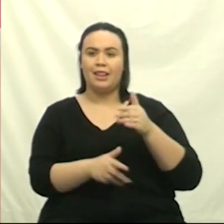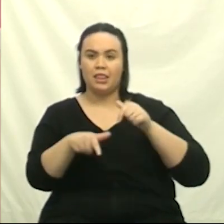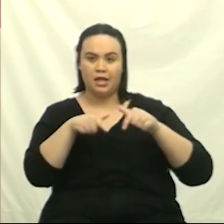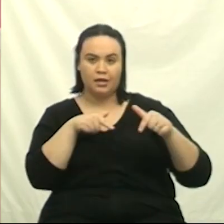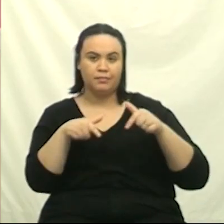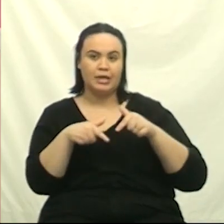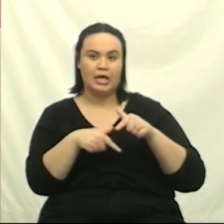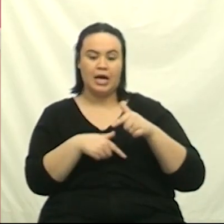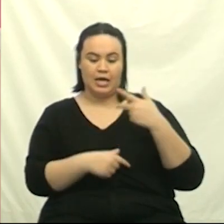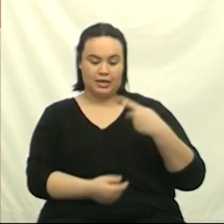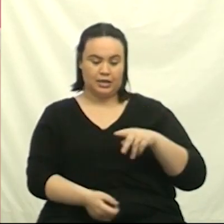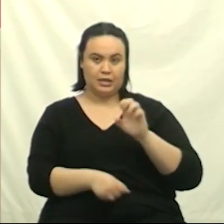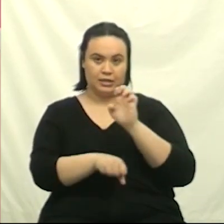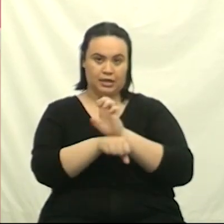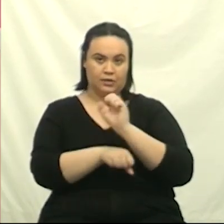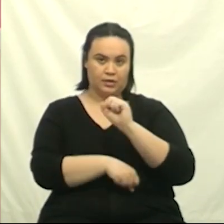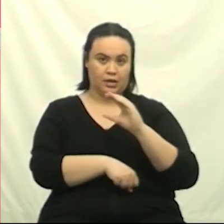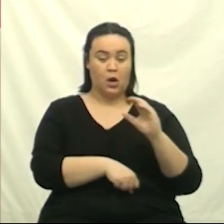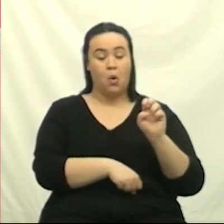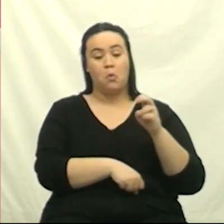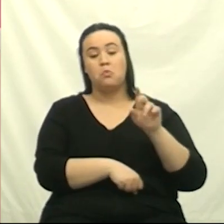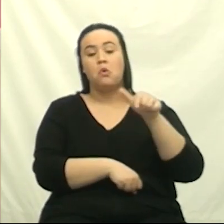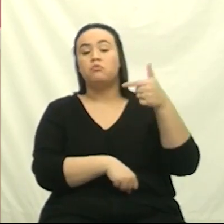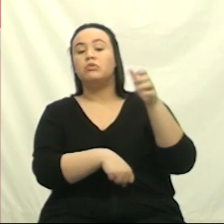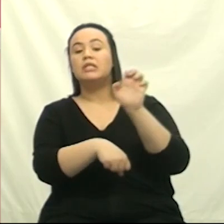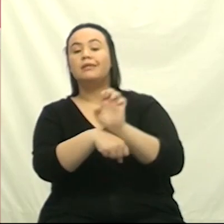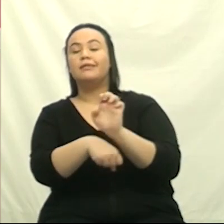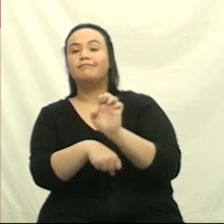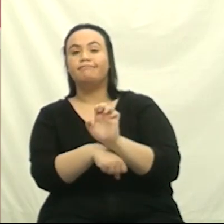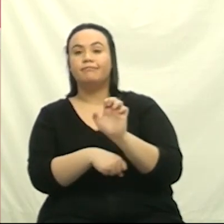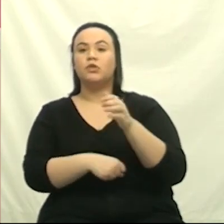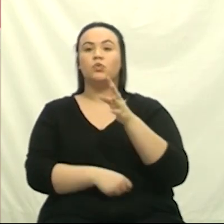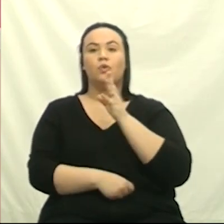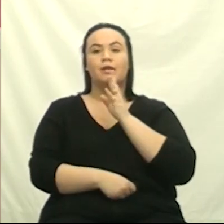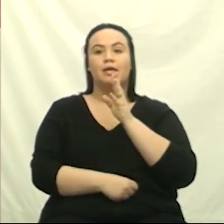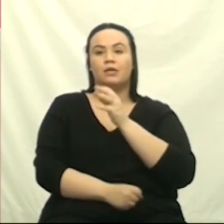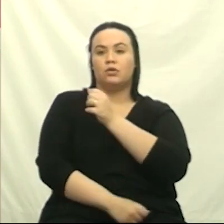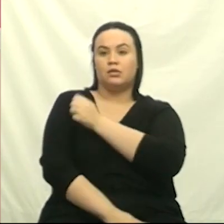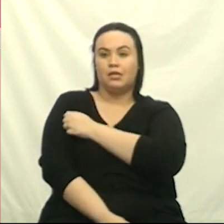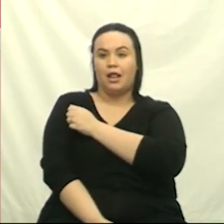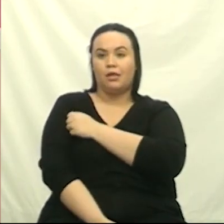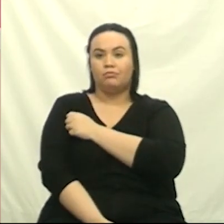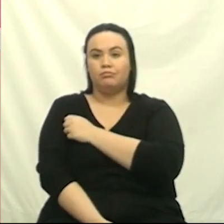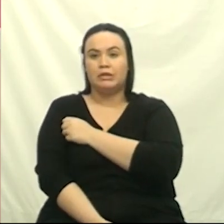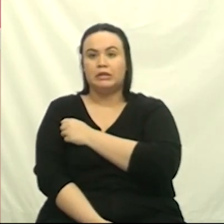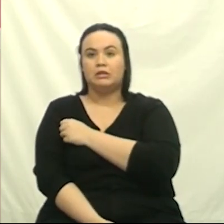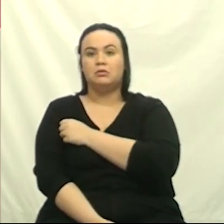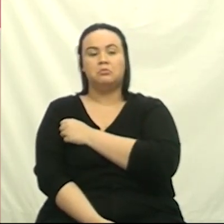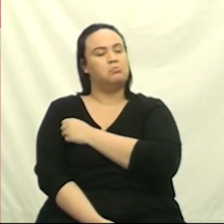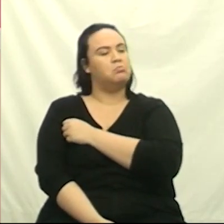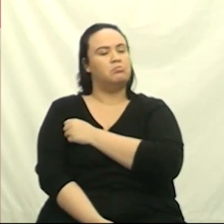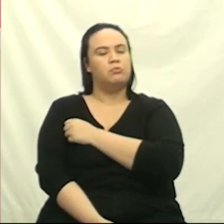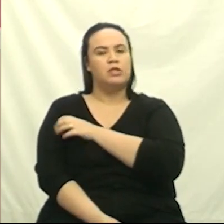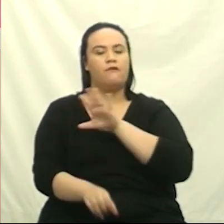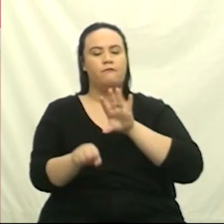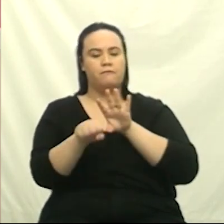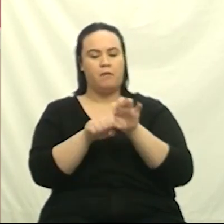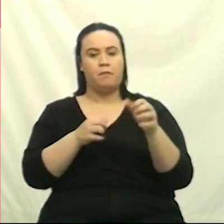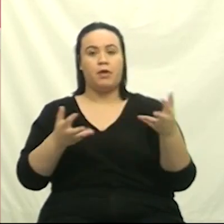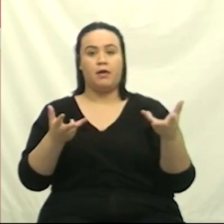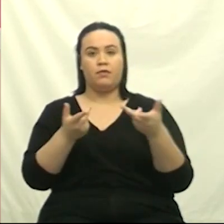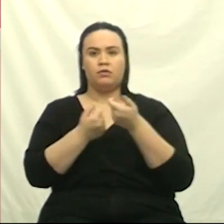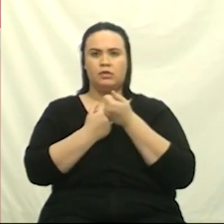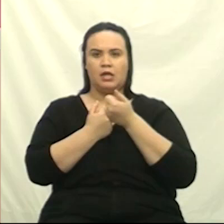aqui em Santa Catarina às vezes até fora então a gente conhece os alunos que saem de lá sempre excelentes a